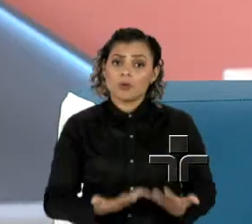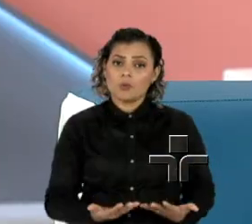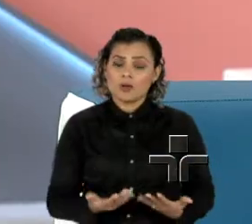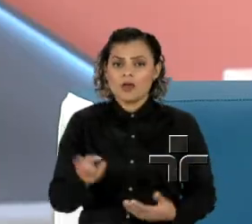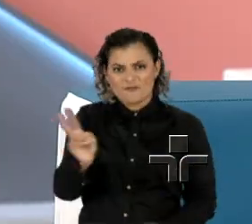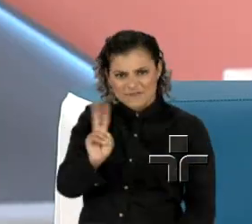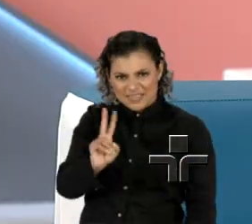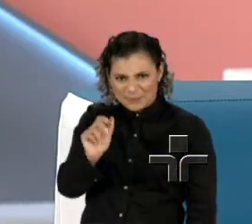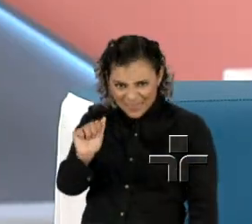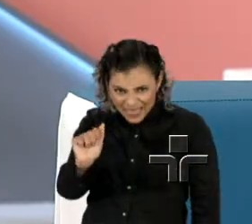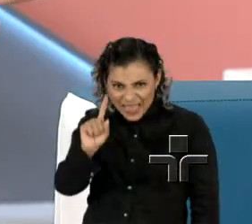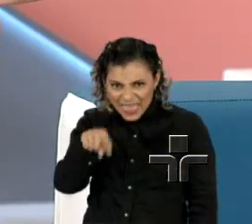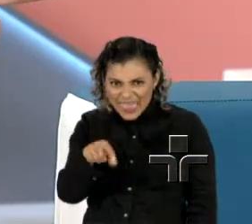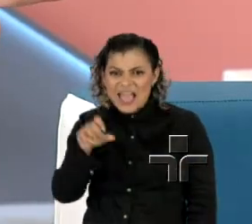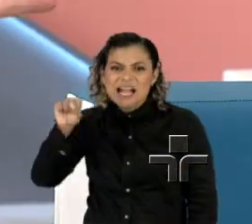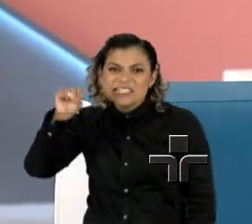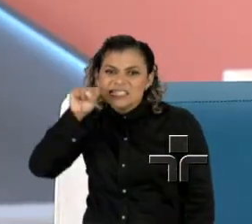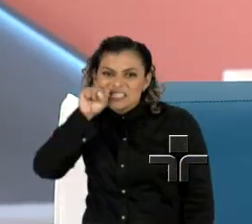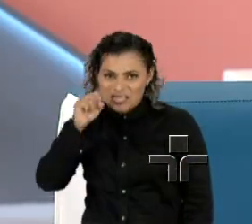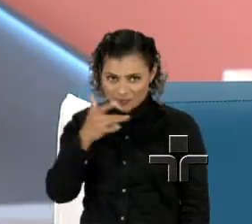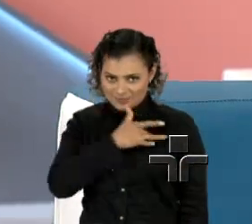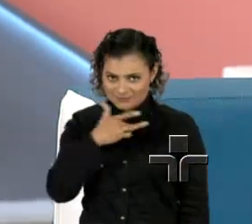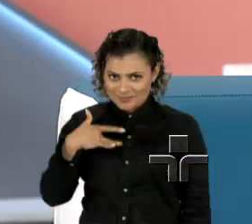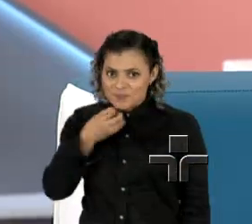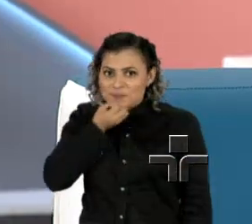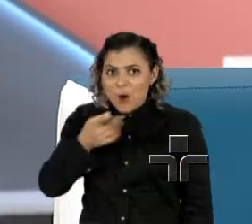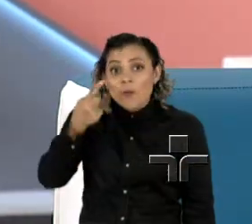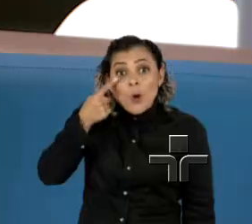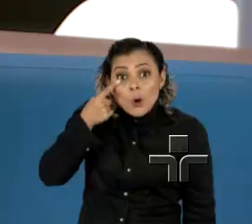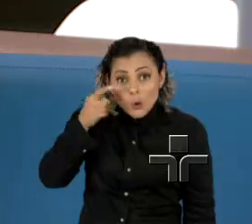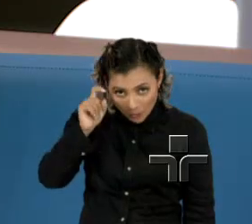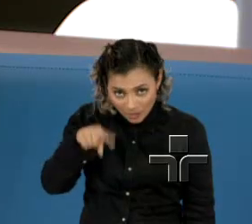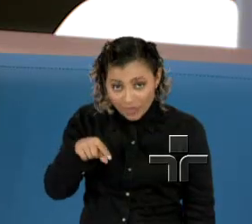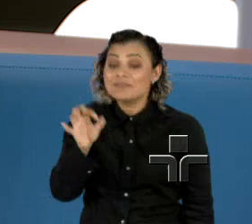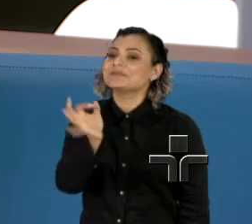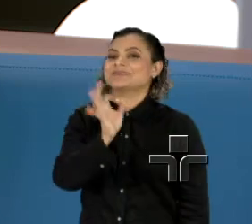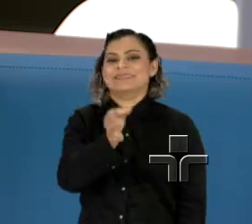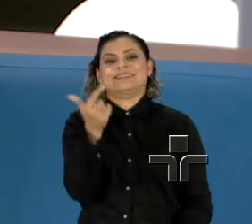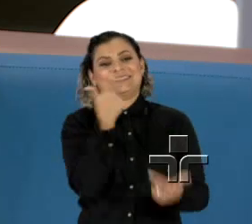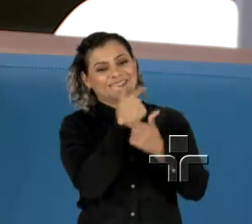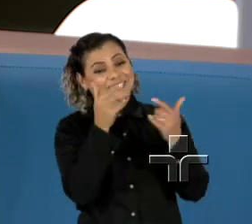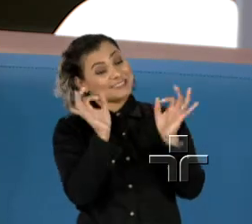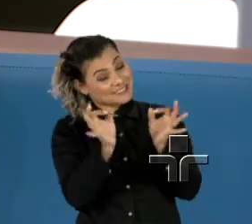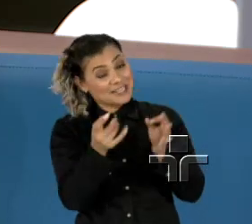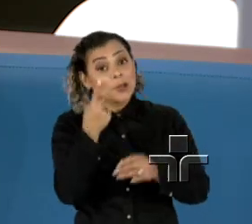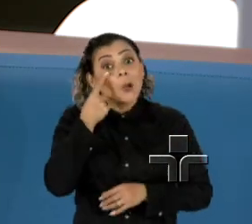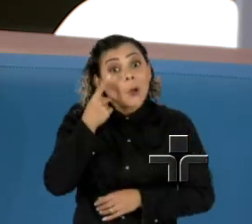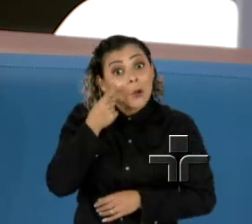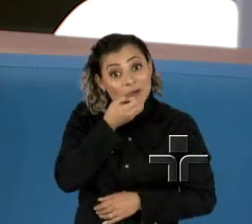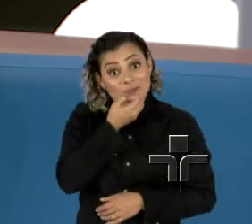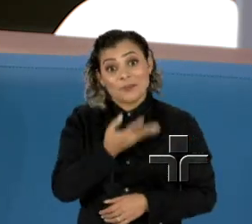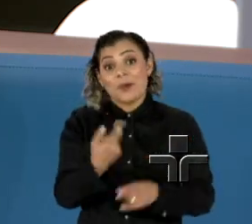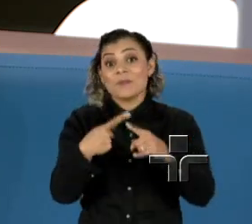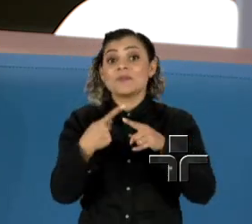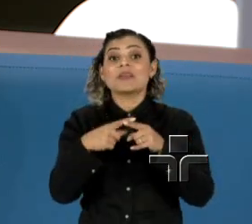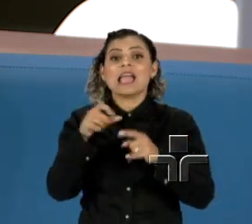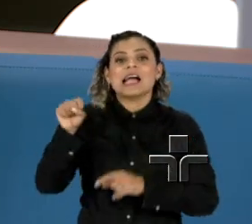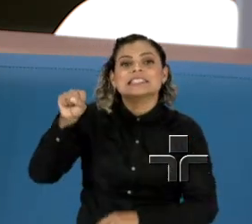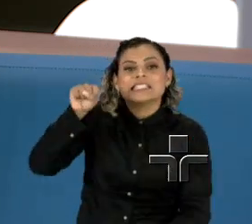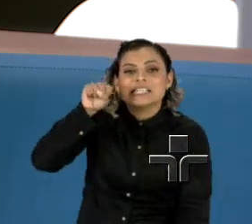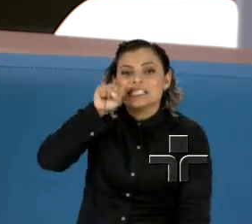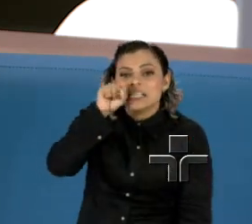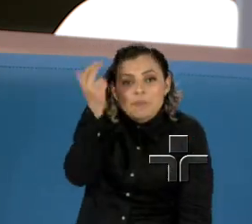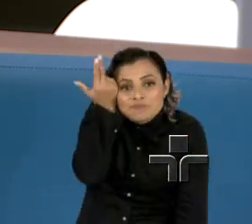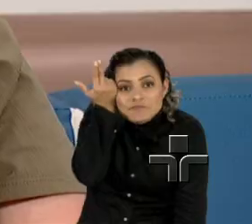a da cenoura, que faz bem para a vista, é isso? A vitamina A é da cenoura, que faz bem para a vista. Aqui a gente fala que nenhum coelhinho...